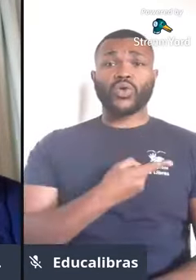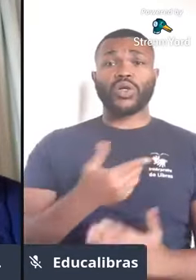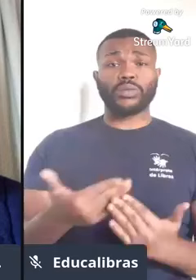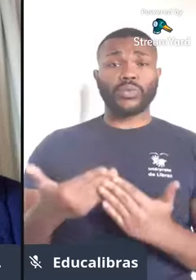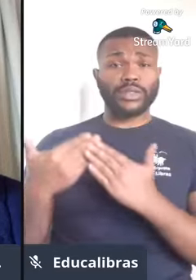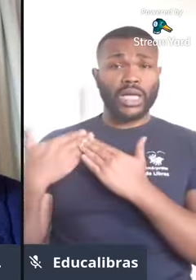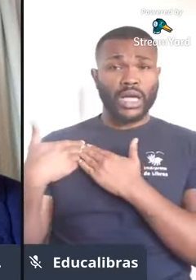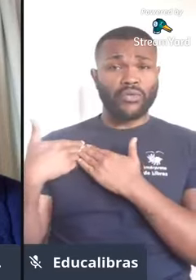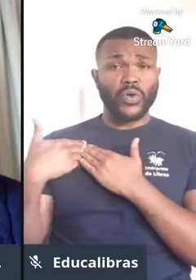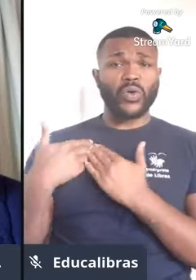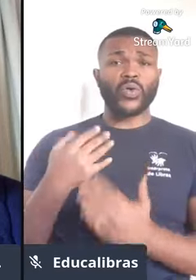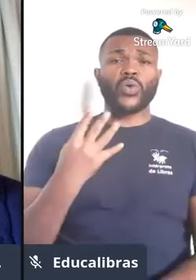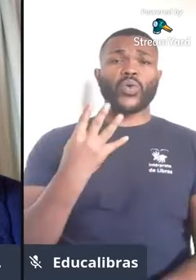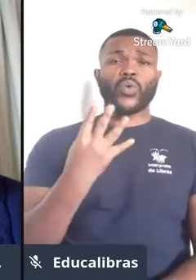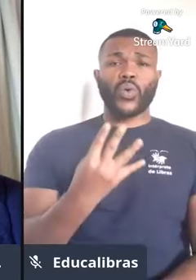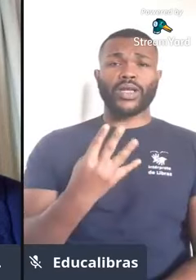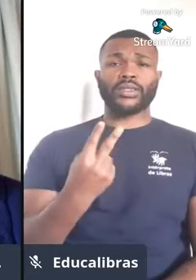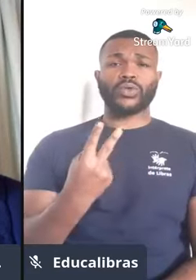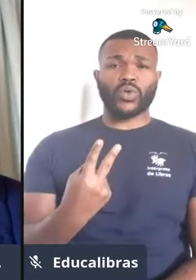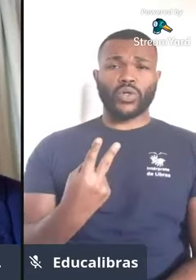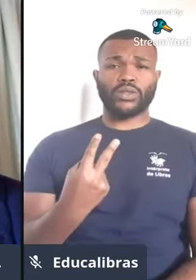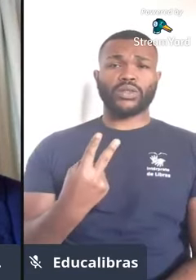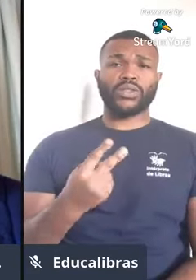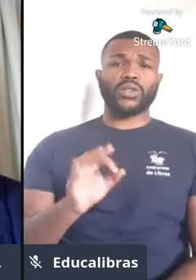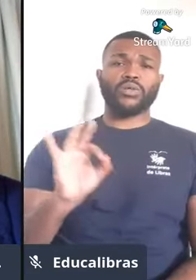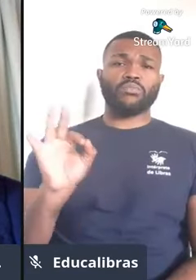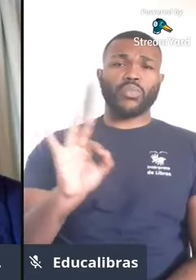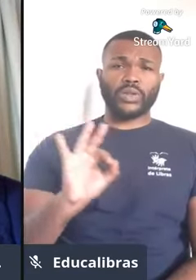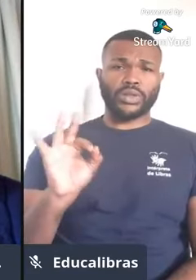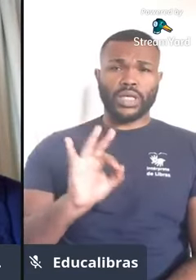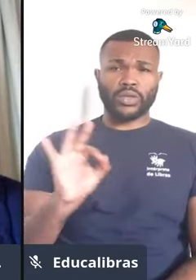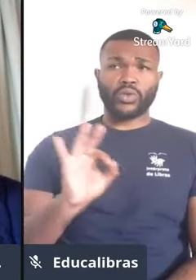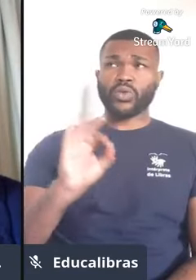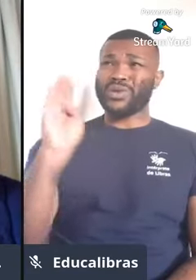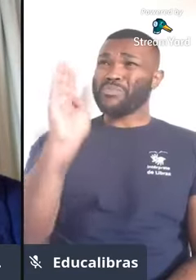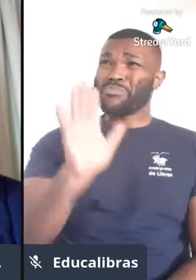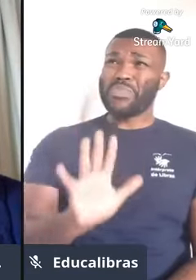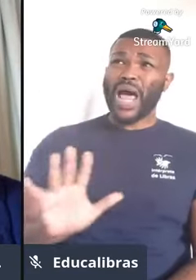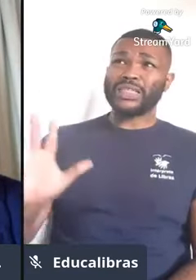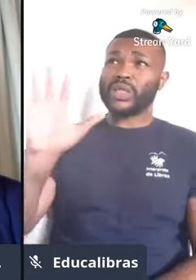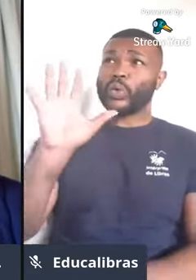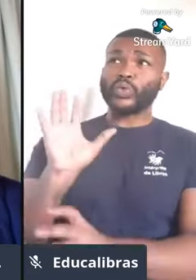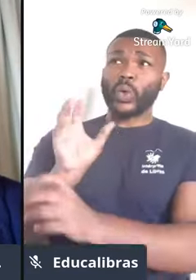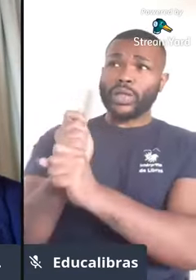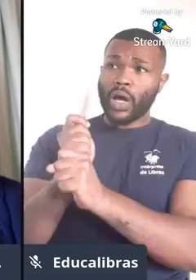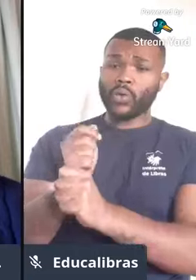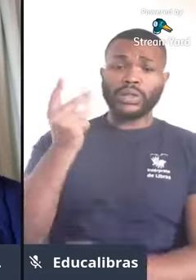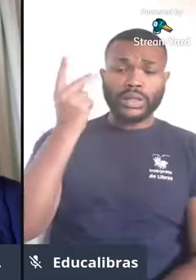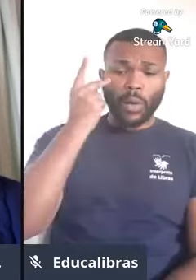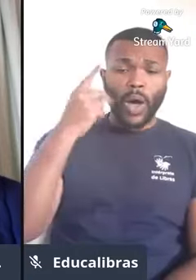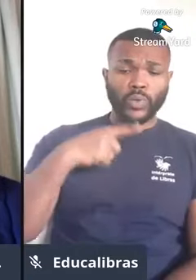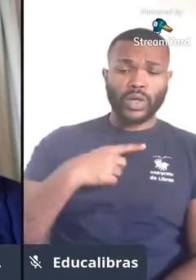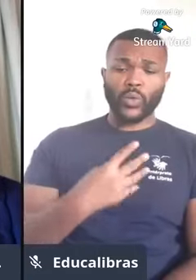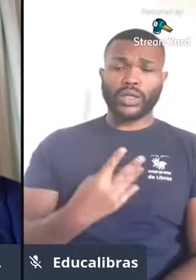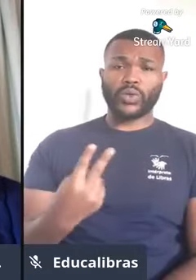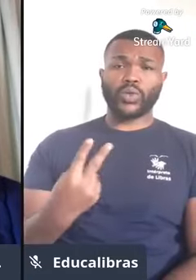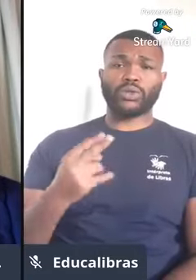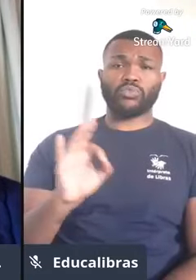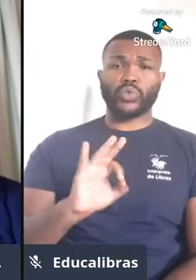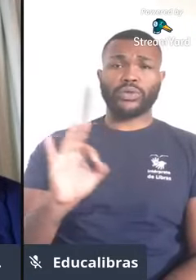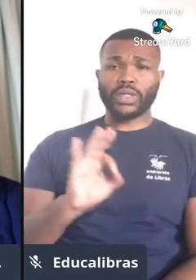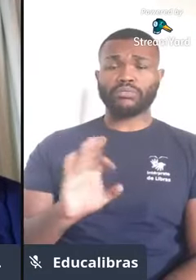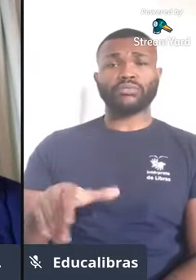de 42% do total dessas vagas. Então, é uma responsabilidade muito grande